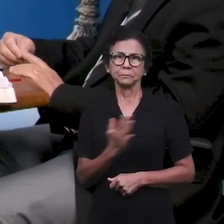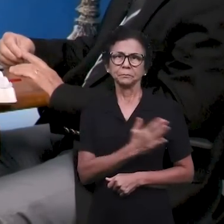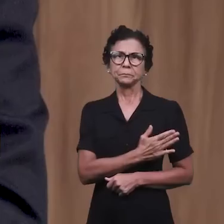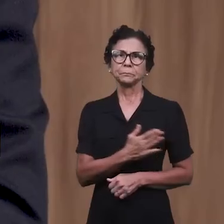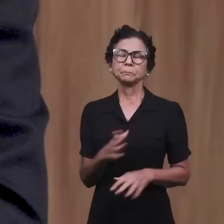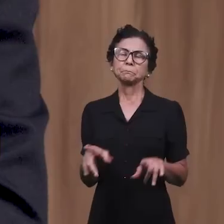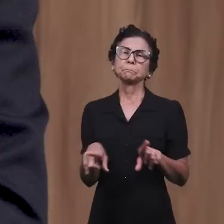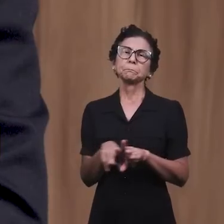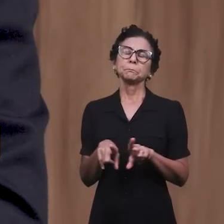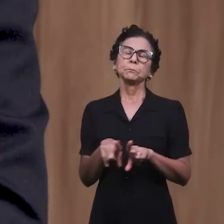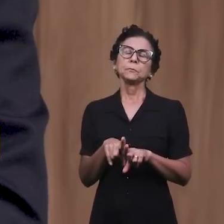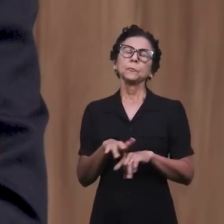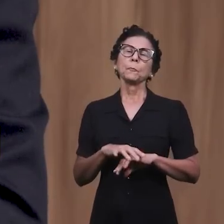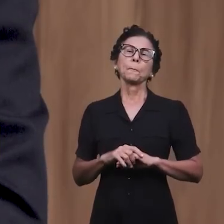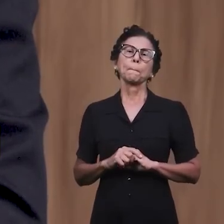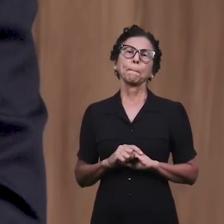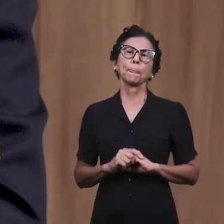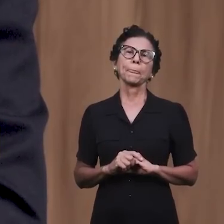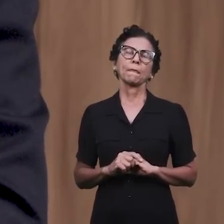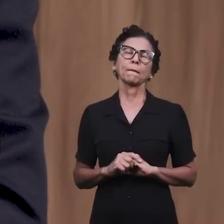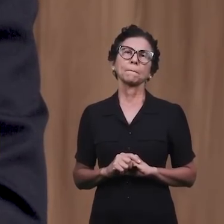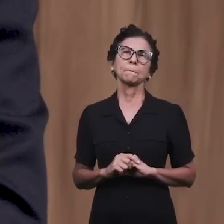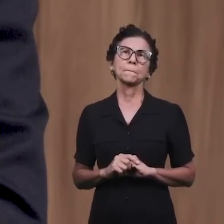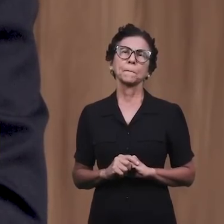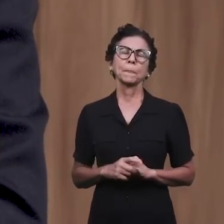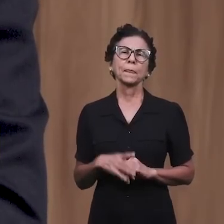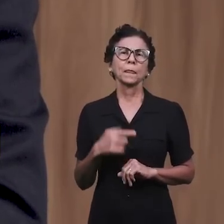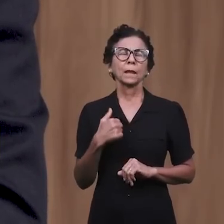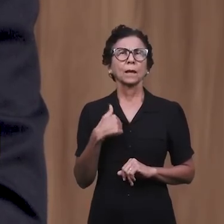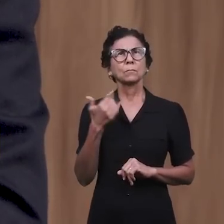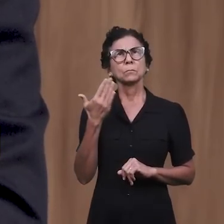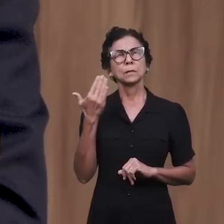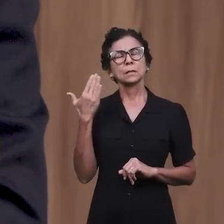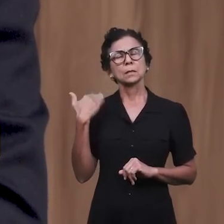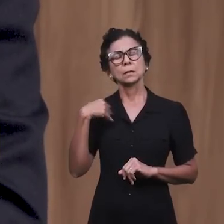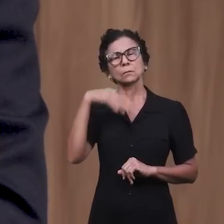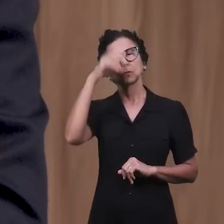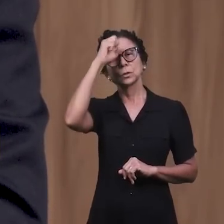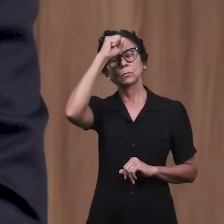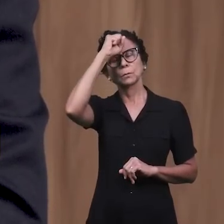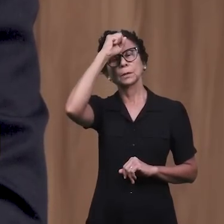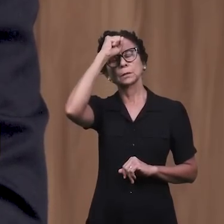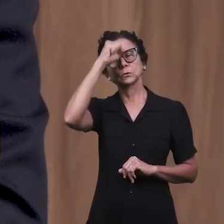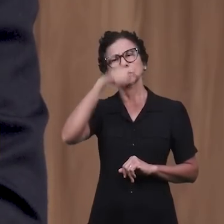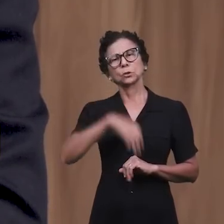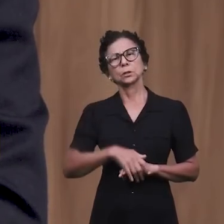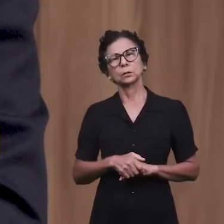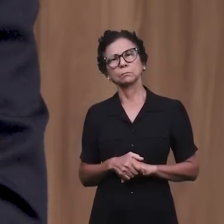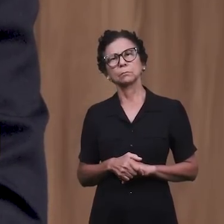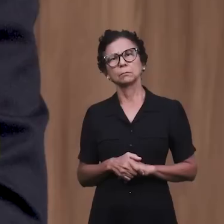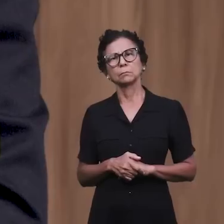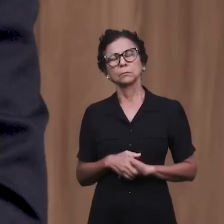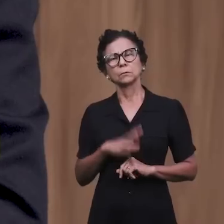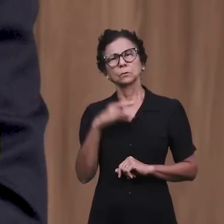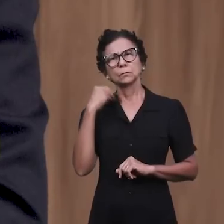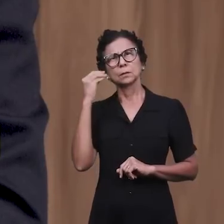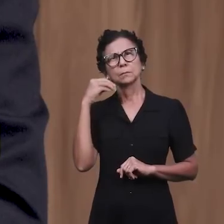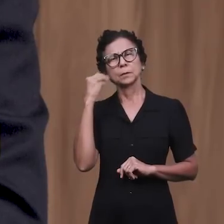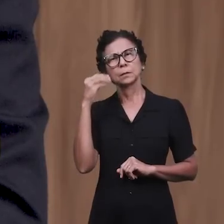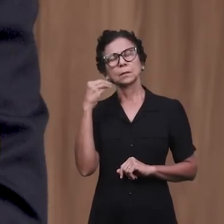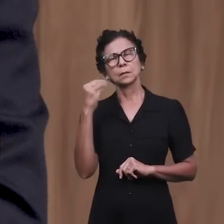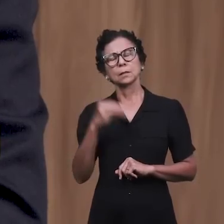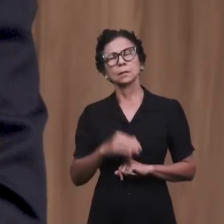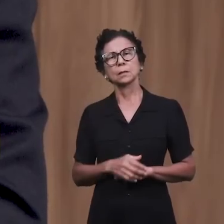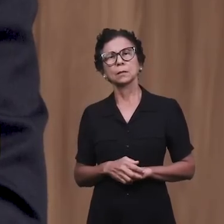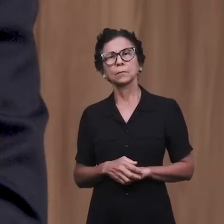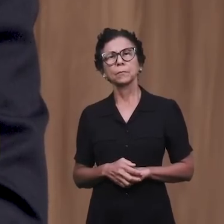mais em que eu aprendi uma das maiores lições no meu ministério, foi quando eu